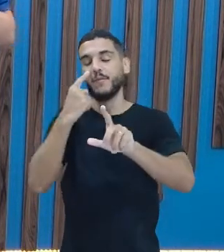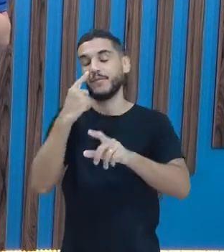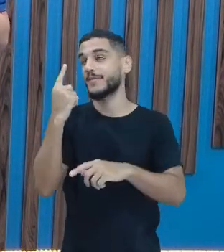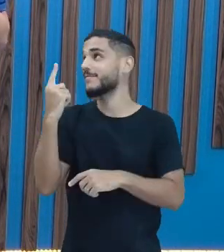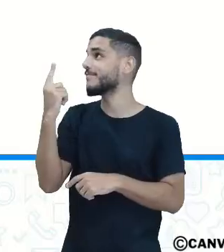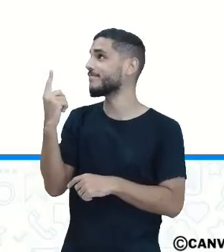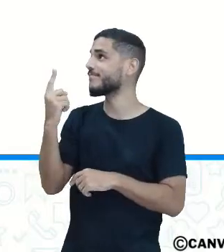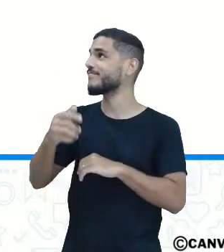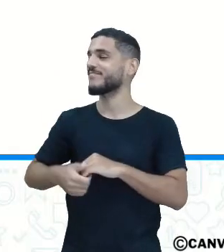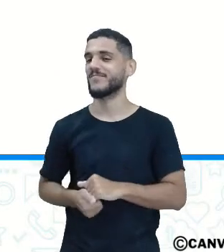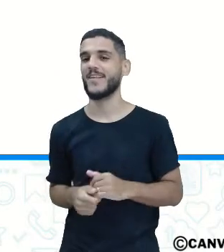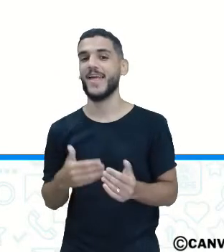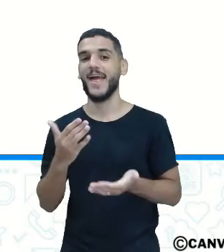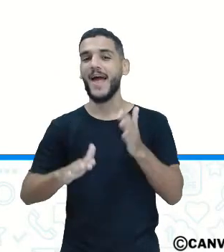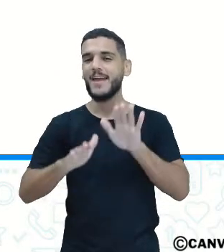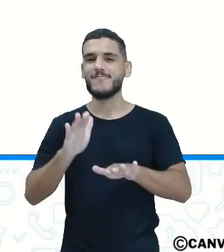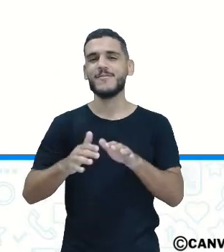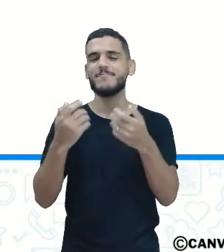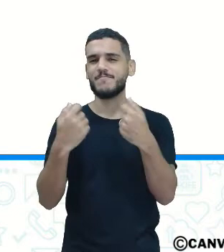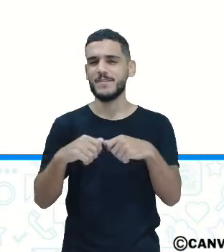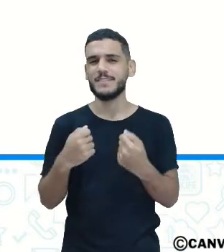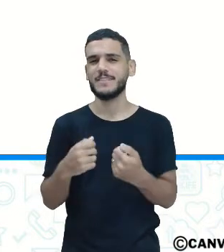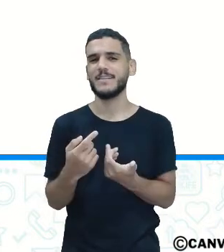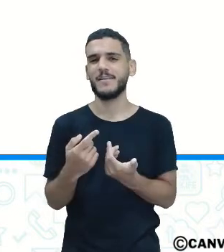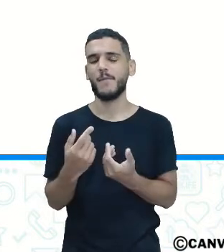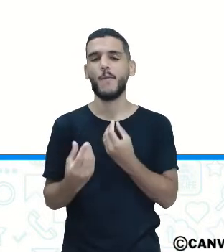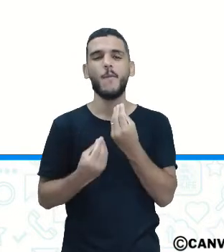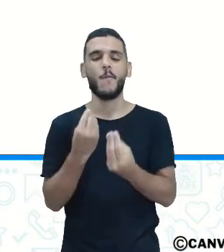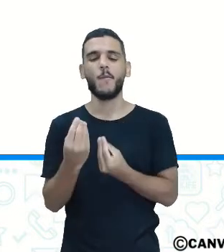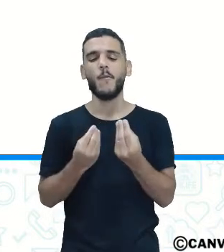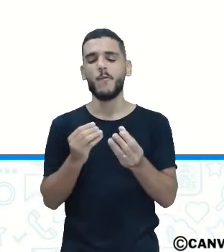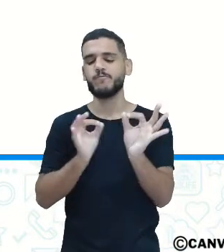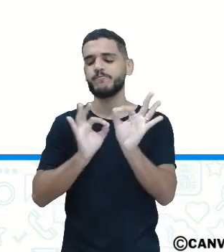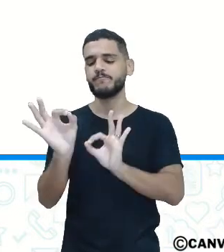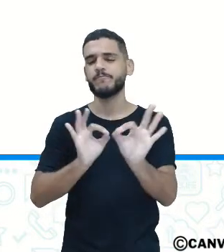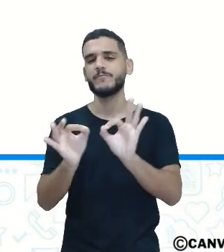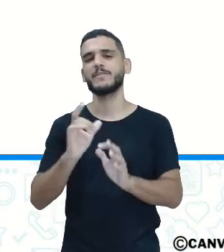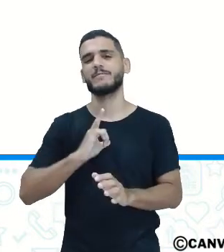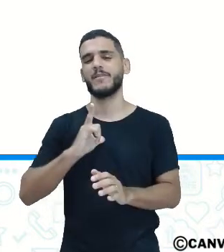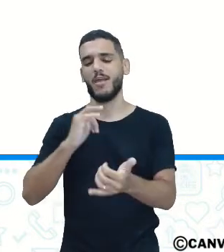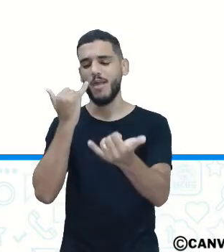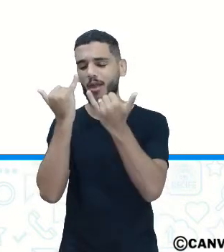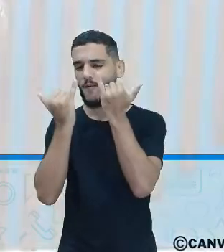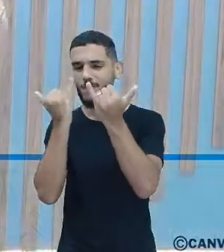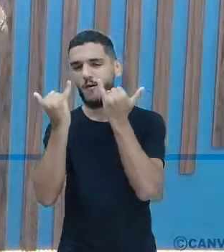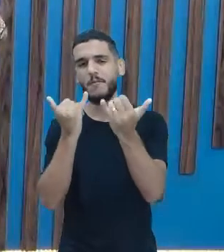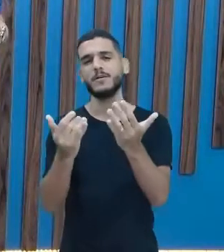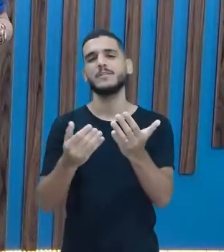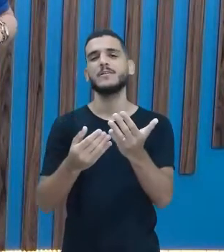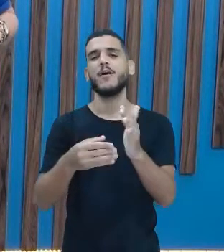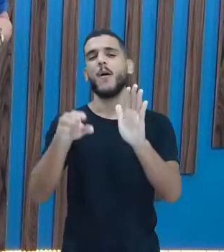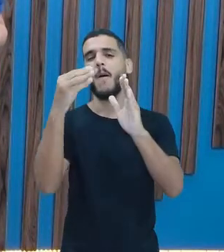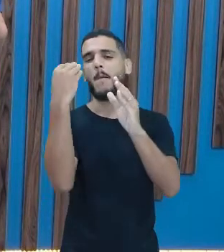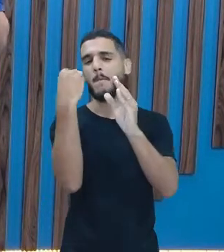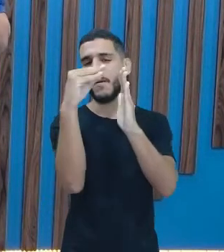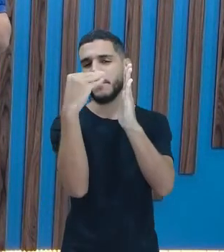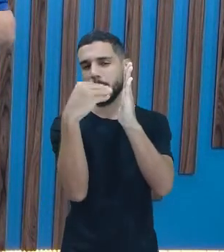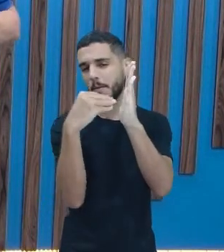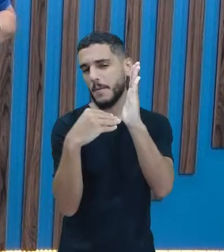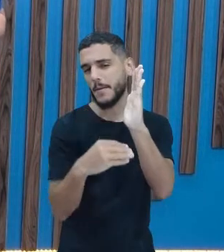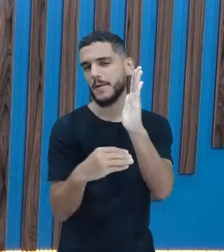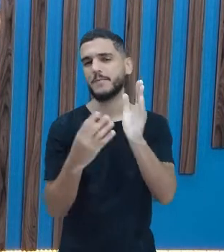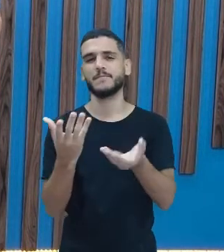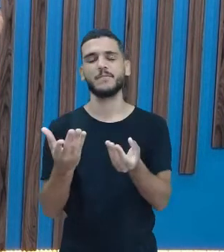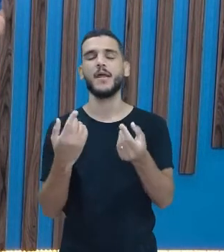uma olhada como foi organizada essas informações, esses dados. É por isso